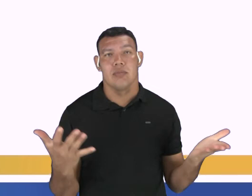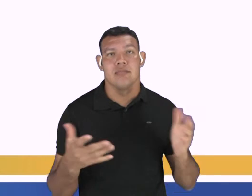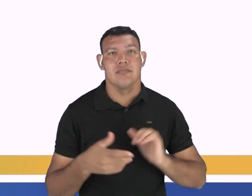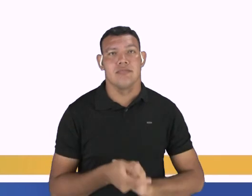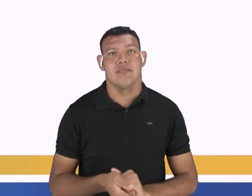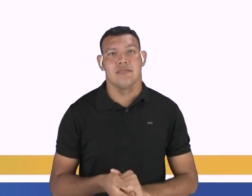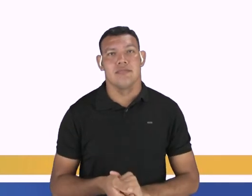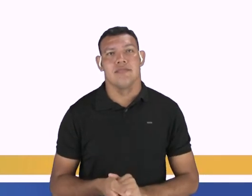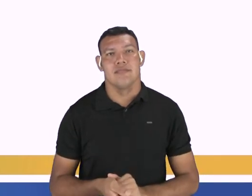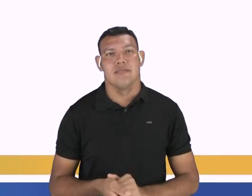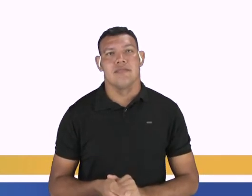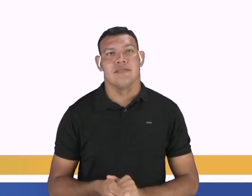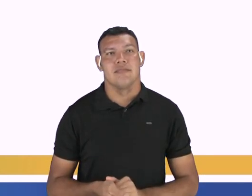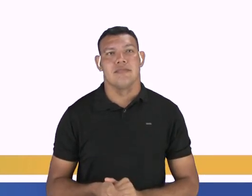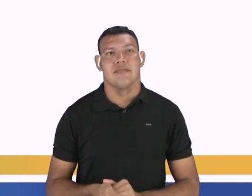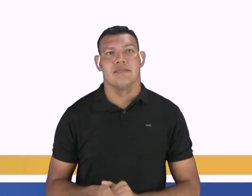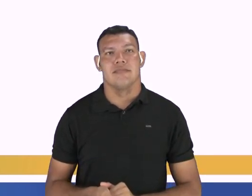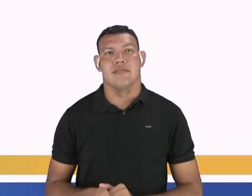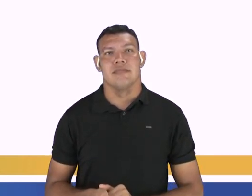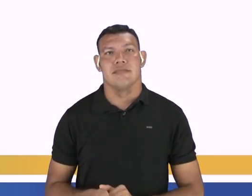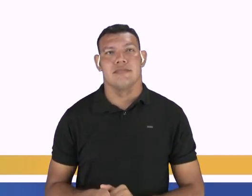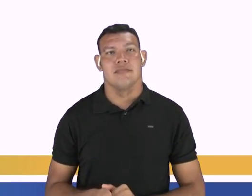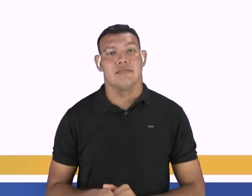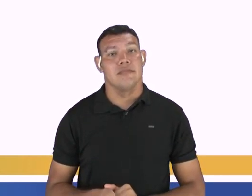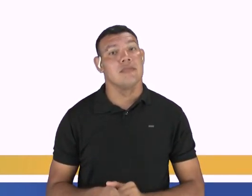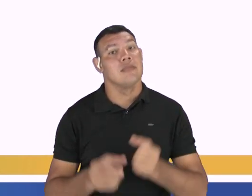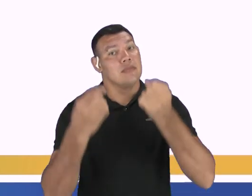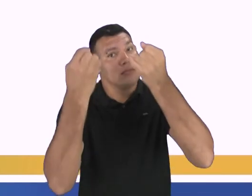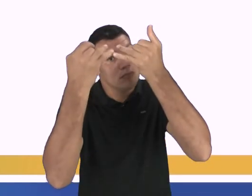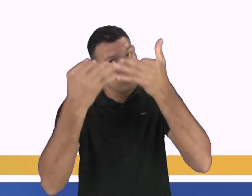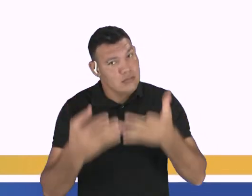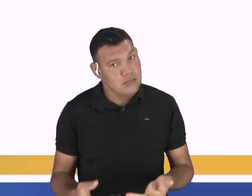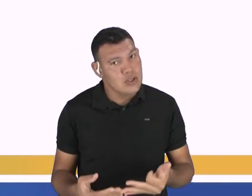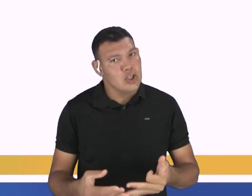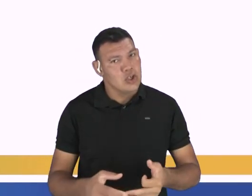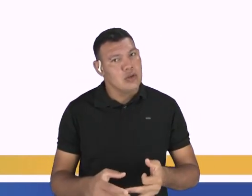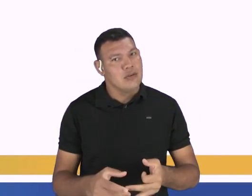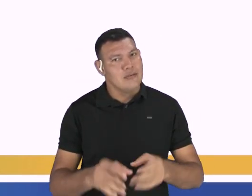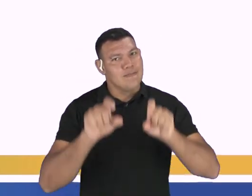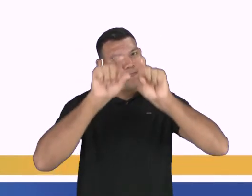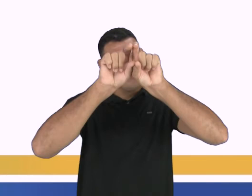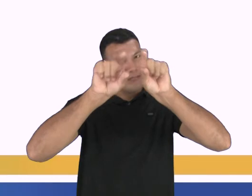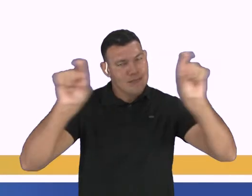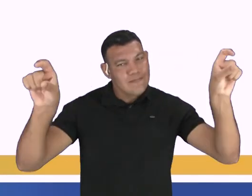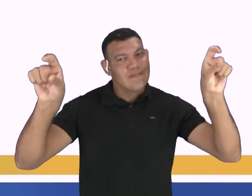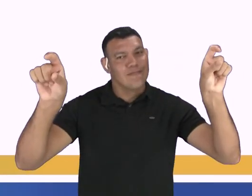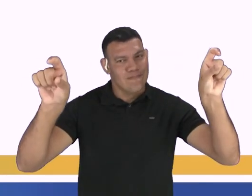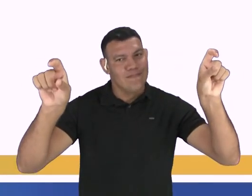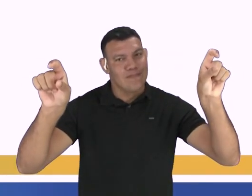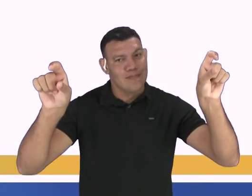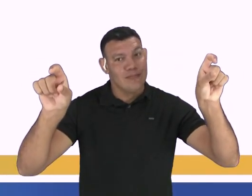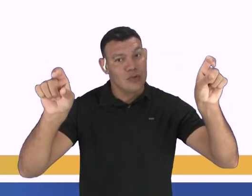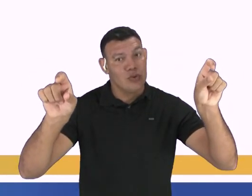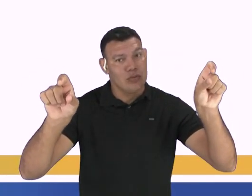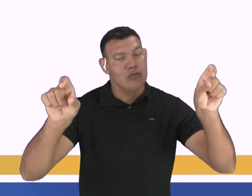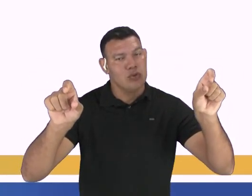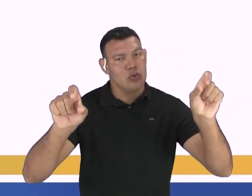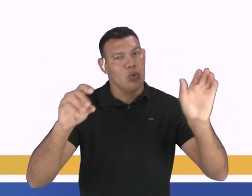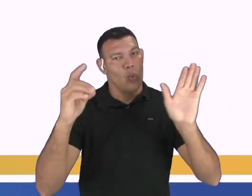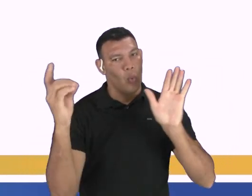plágio explícito? Eu falei para vocês qual era o título do livro original de Machado de Assis: